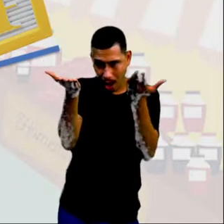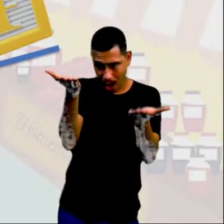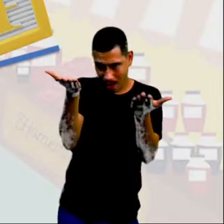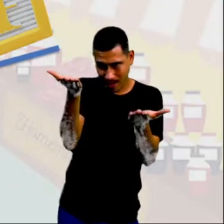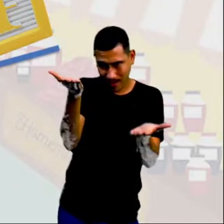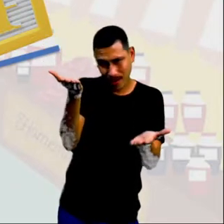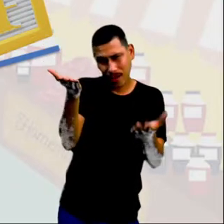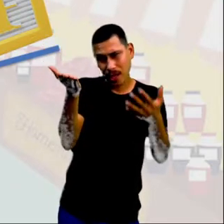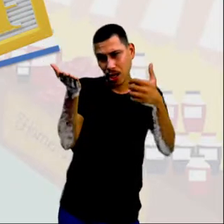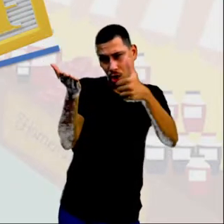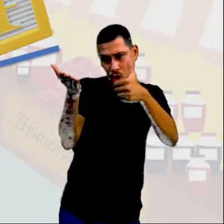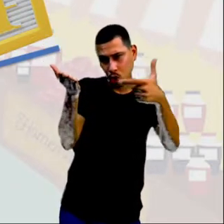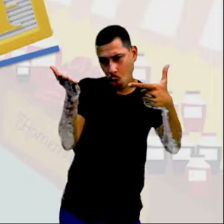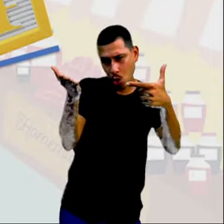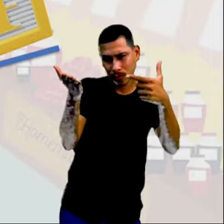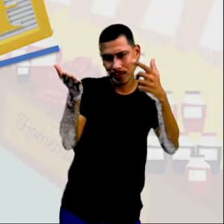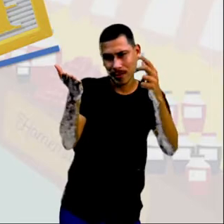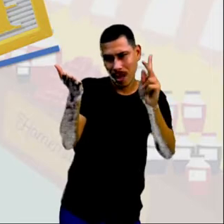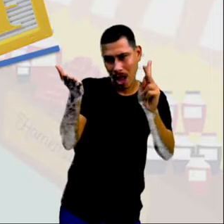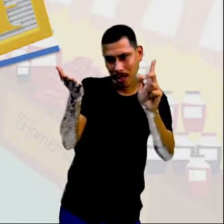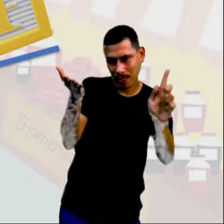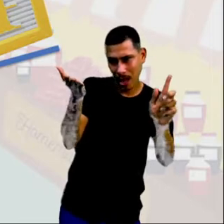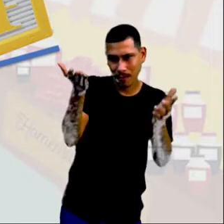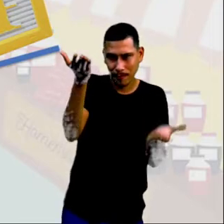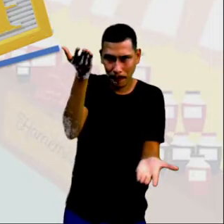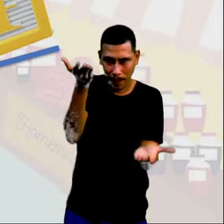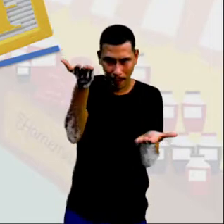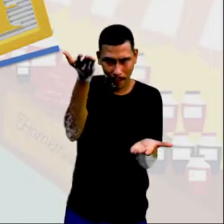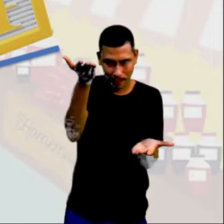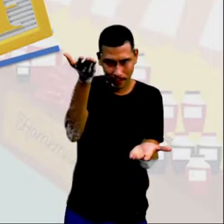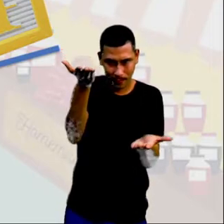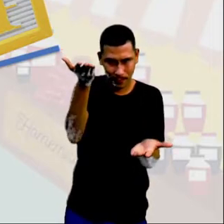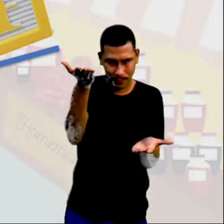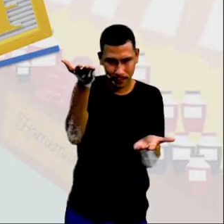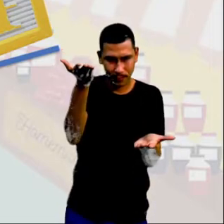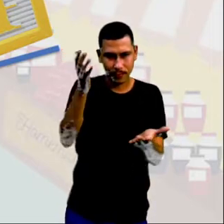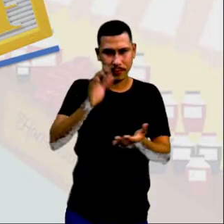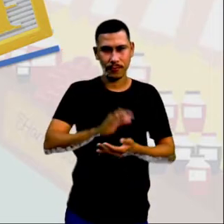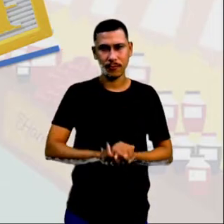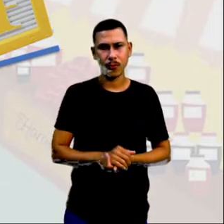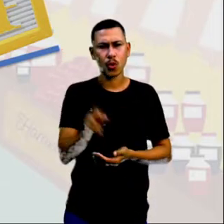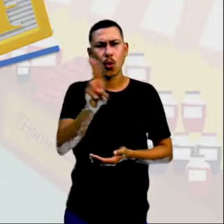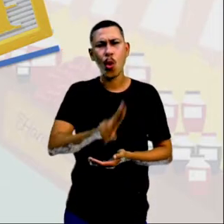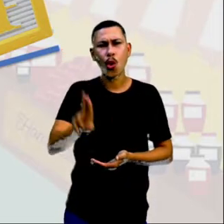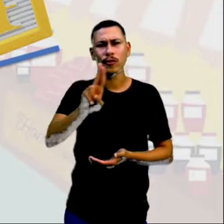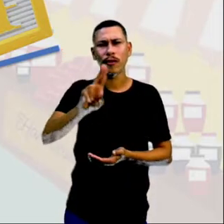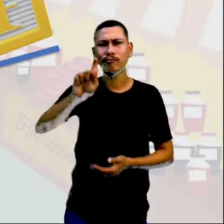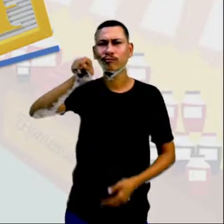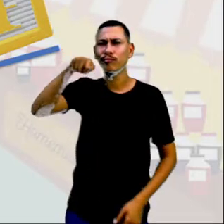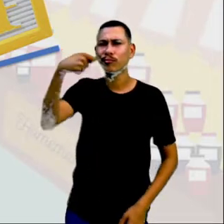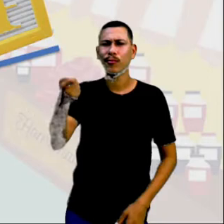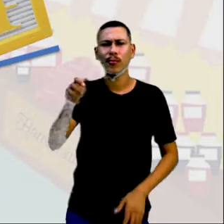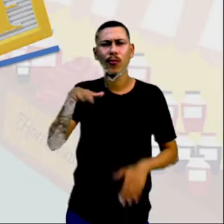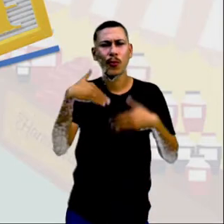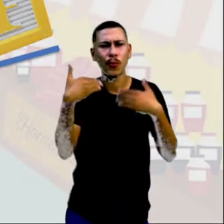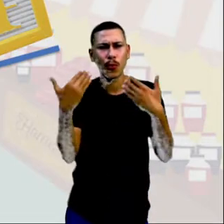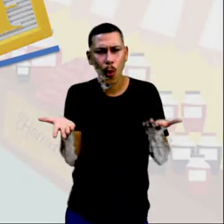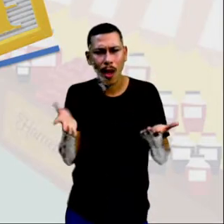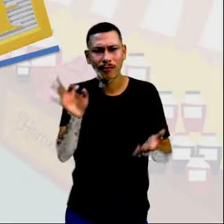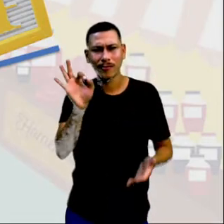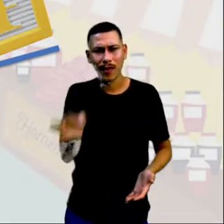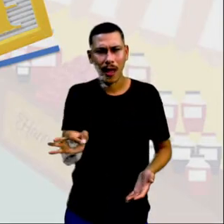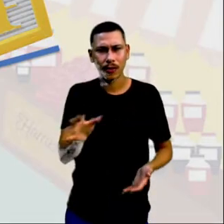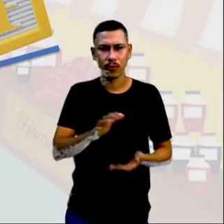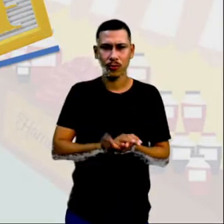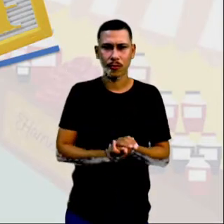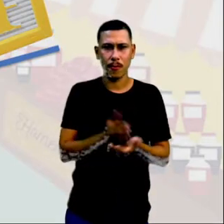dessa vez para esse lado de cá. Tá certo? Ele é maior. Então a gente vai usar qual símbolo? O símbolo do maior